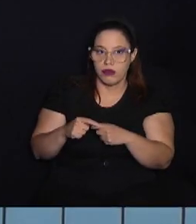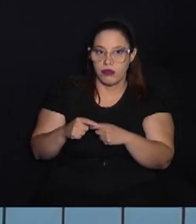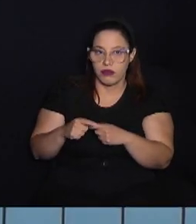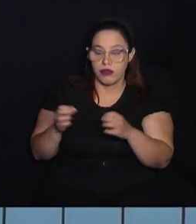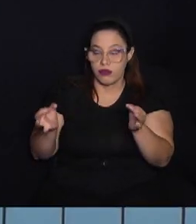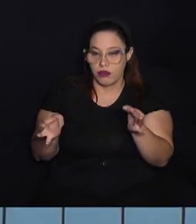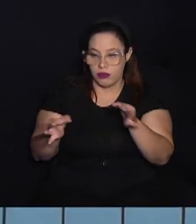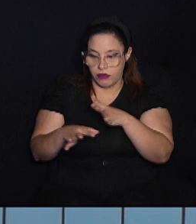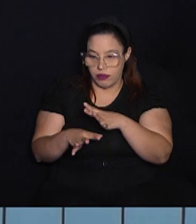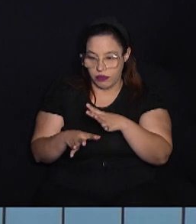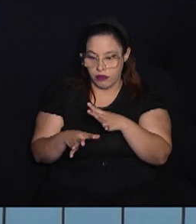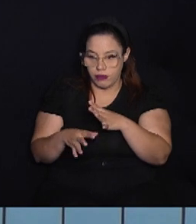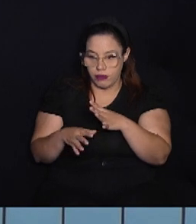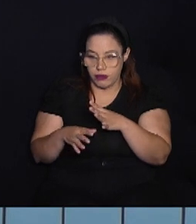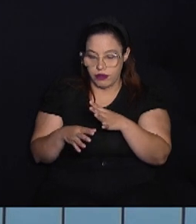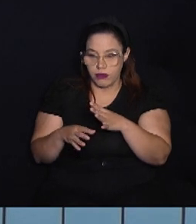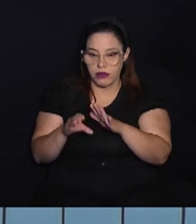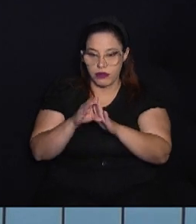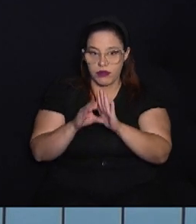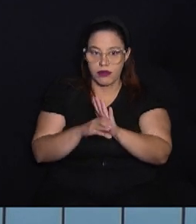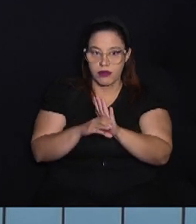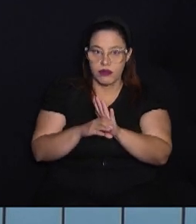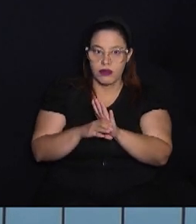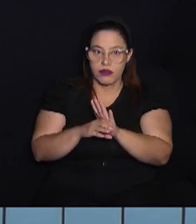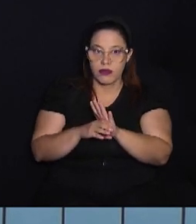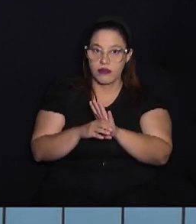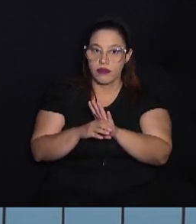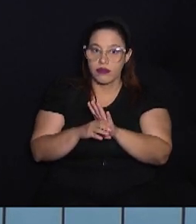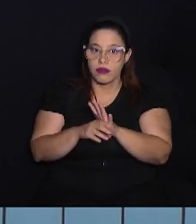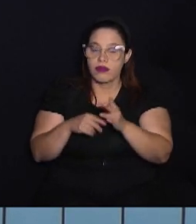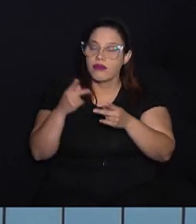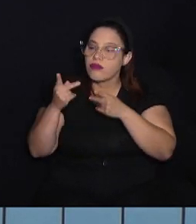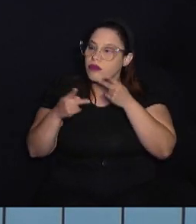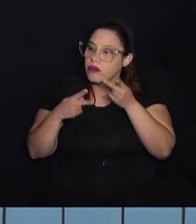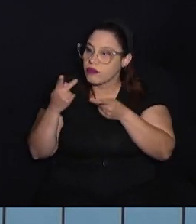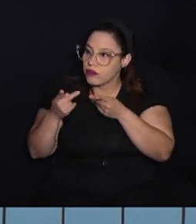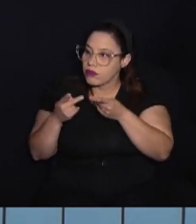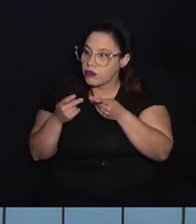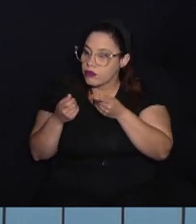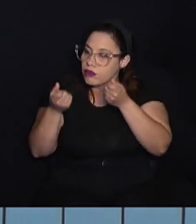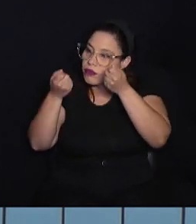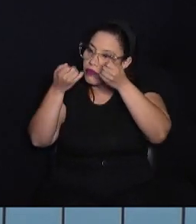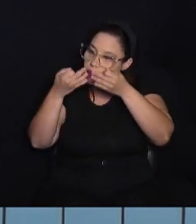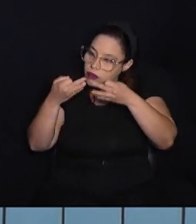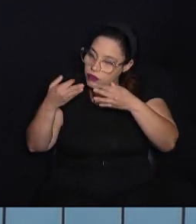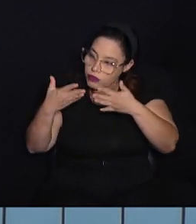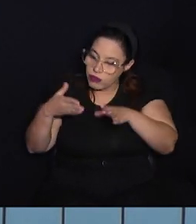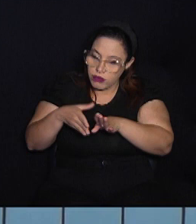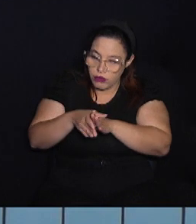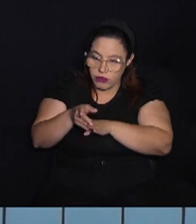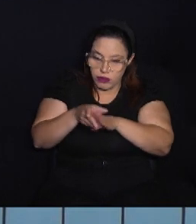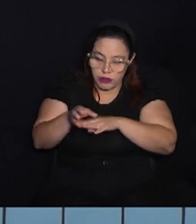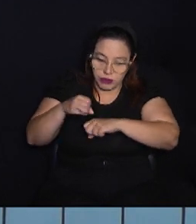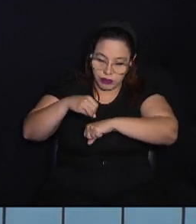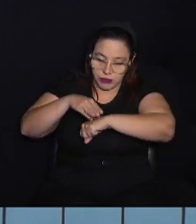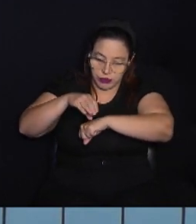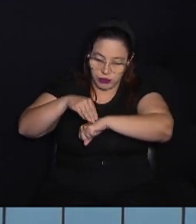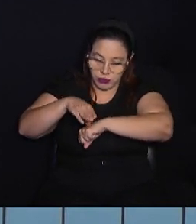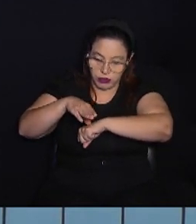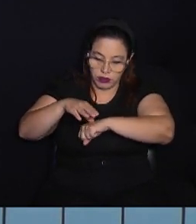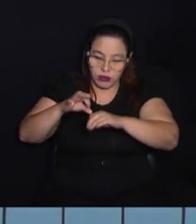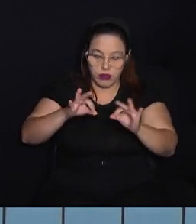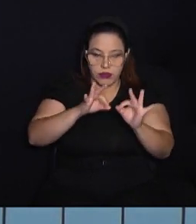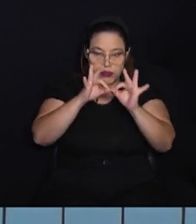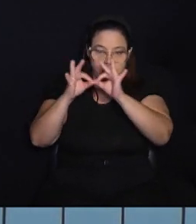ir encerrando aqui o nosso programa, né? Eu gostaria então que você passasse algumas orientações, algumas dicas, né, para o pessoal que está